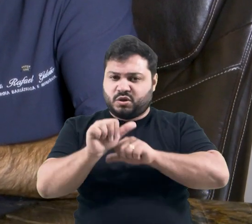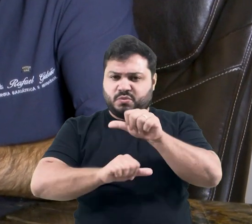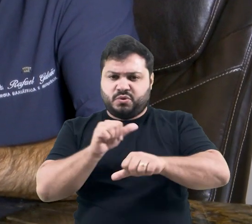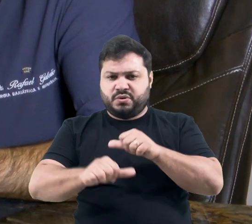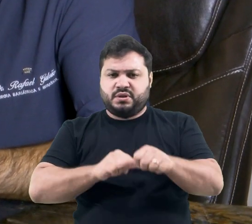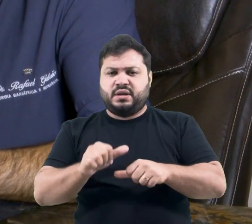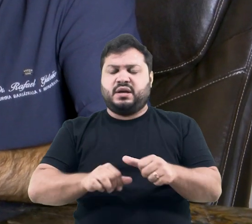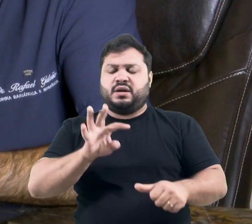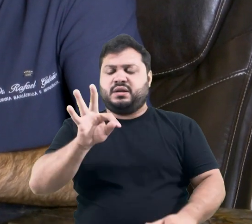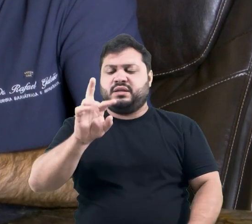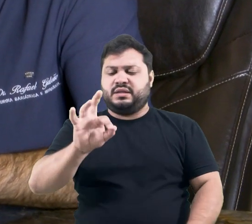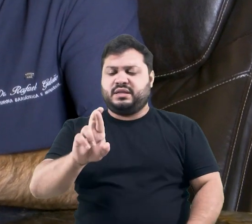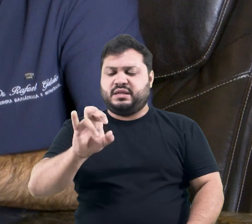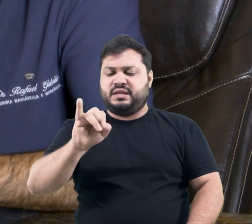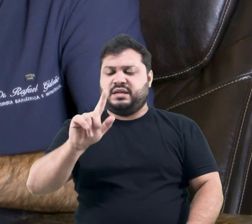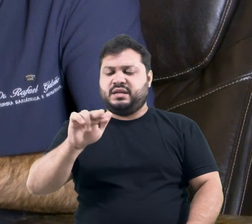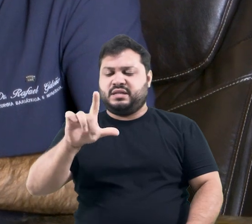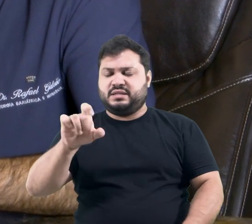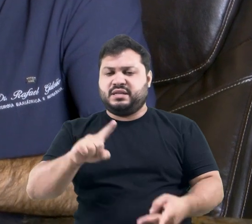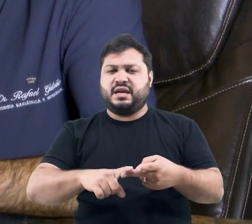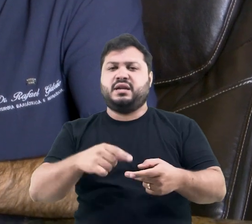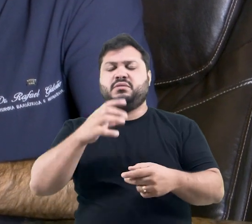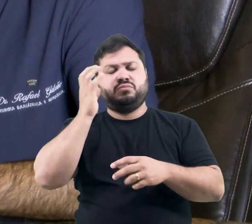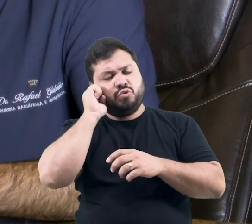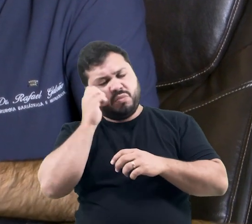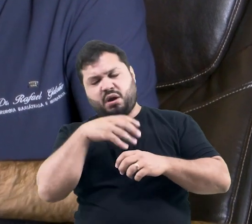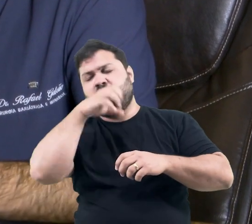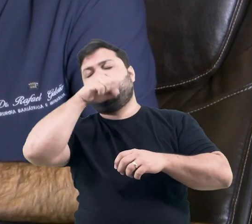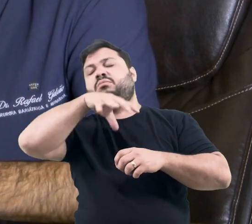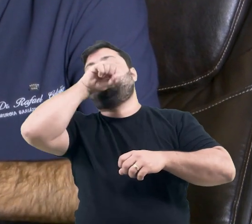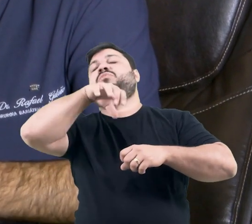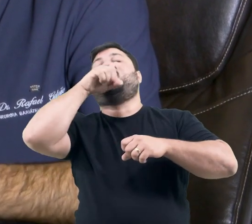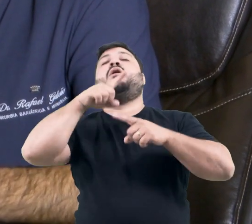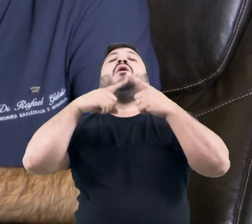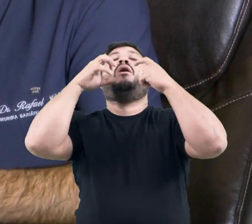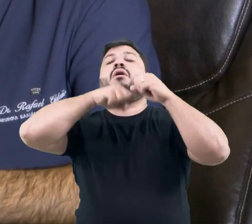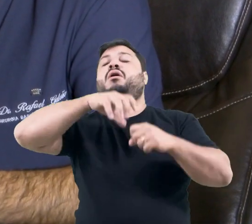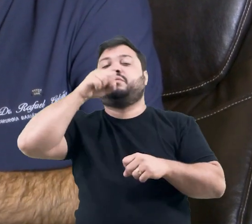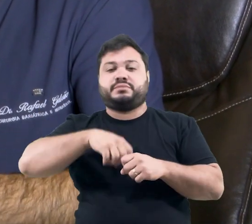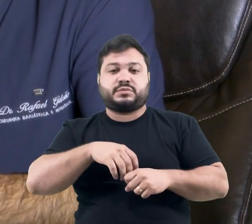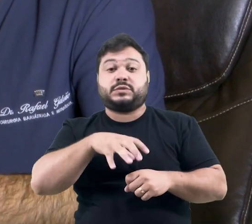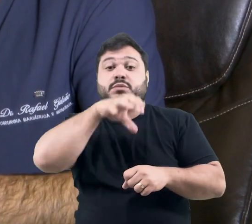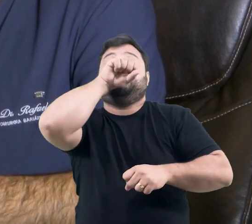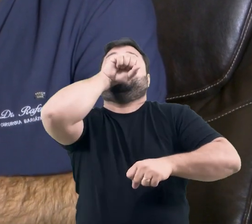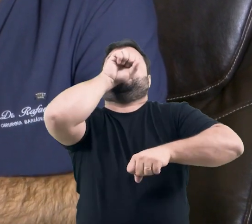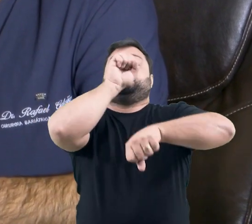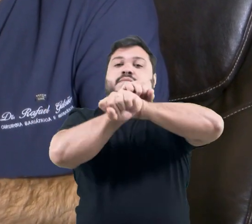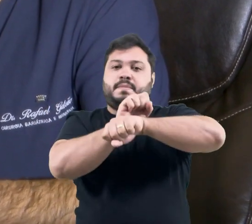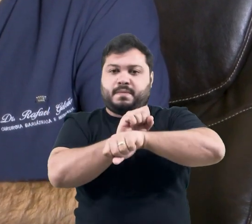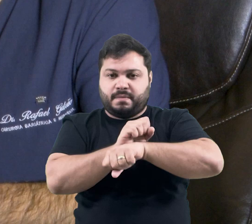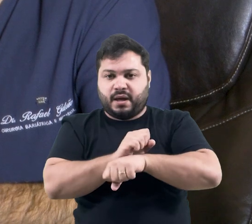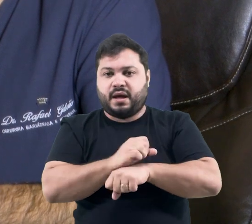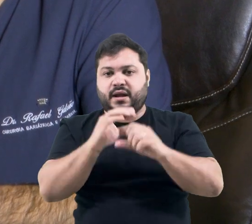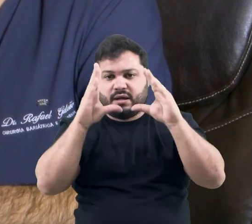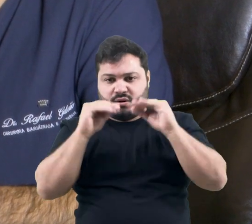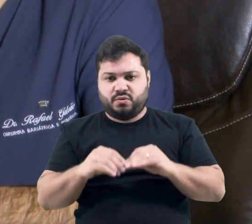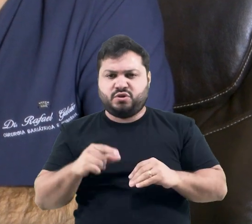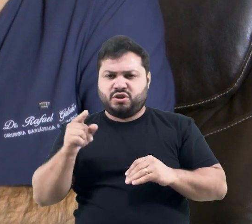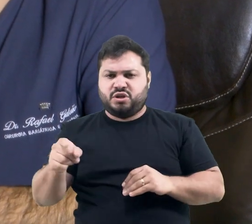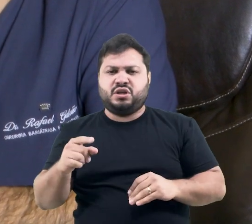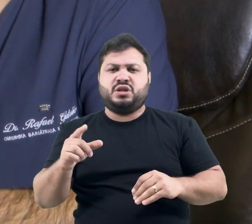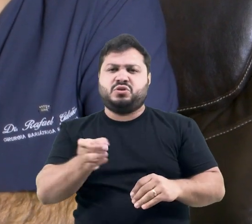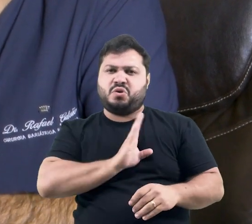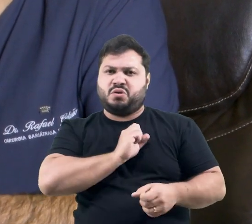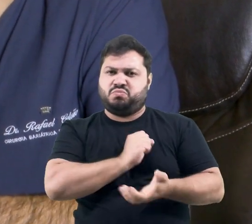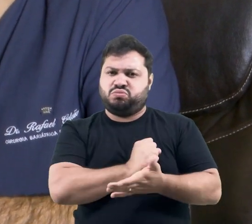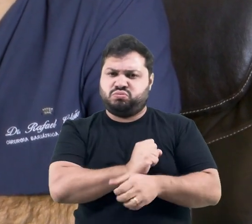alteração do colesterol, do triglicerídeo, apneia do sono, pessoas que roncam muito e às vezes até param de respirar durante a noite, isso é